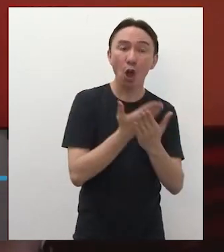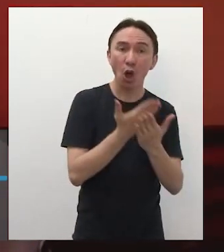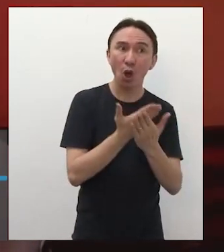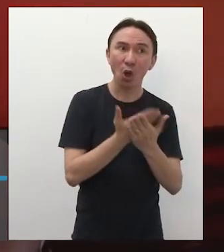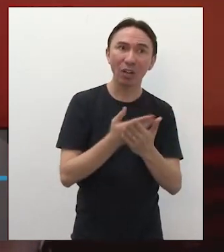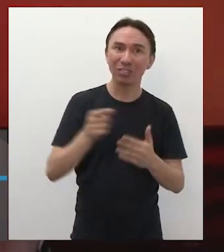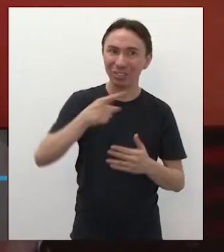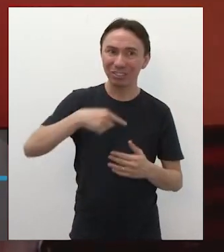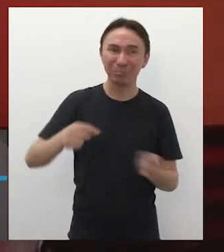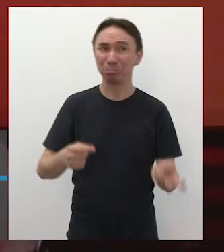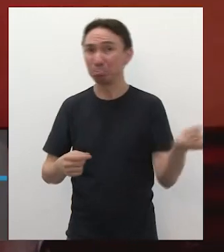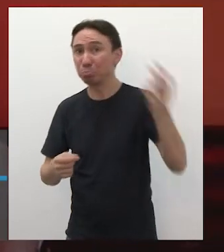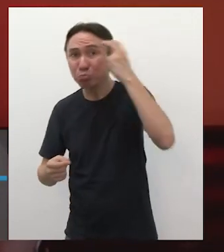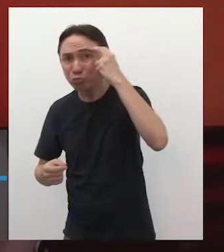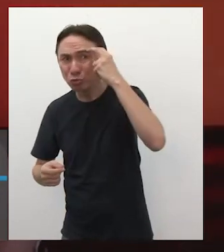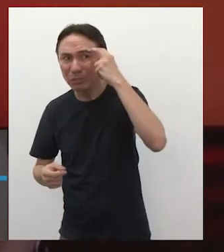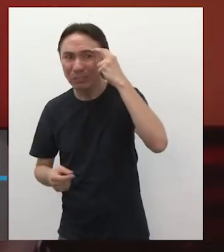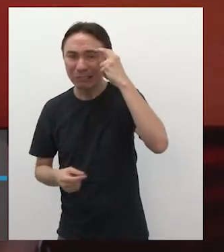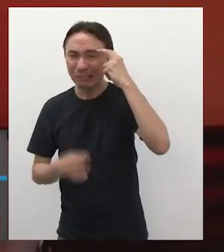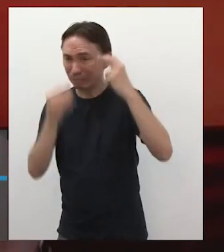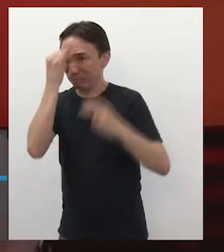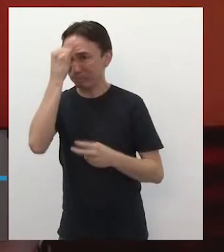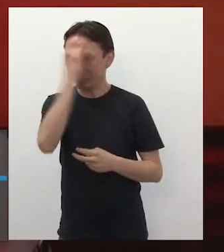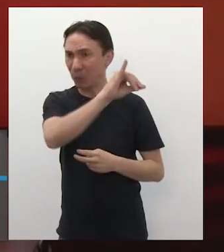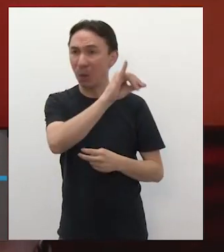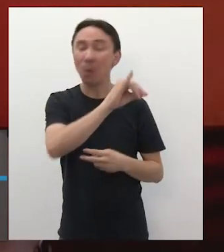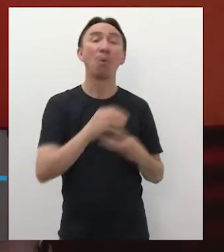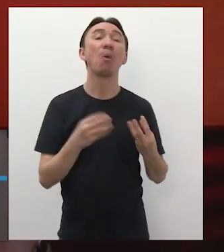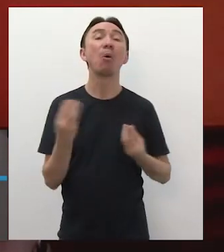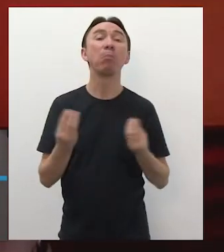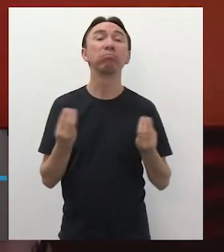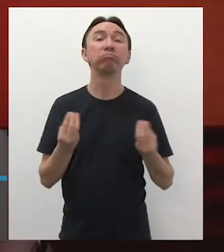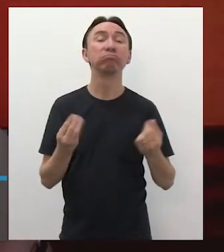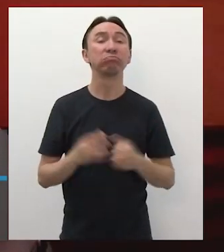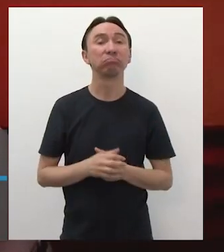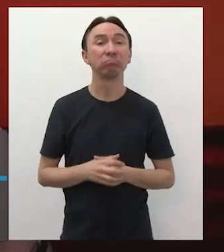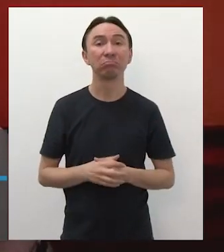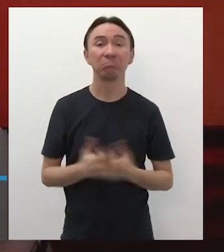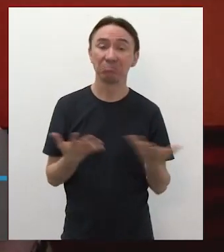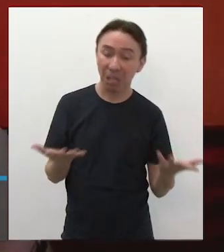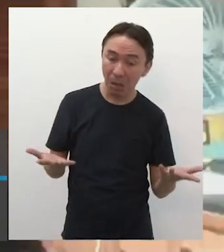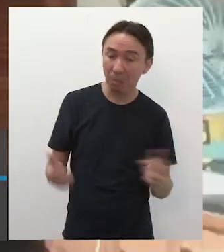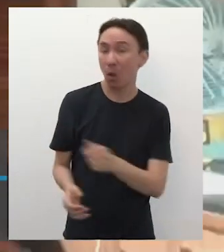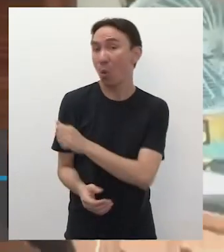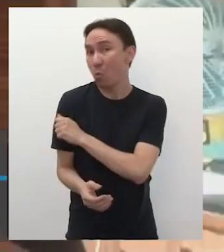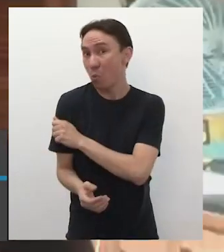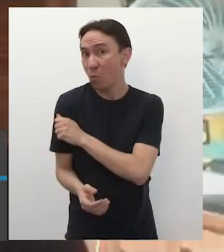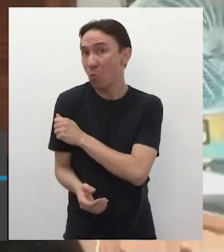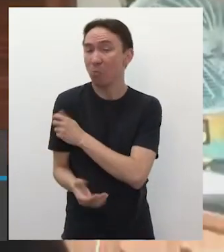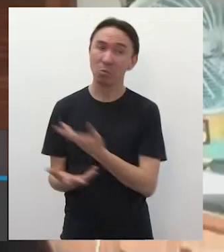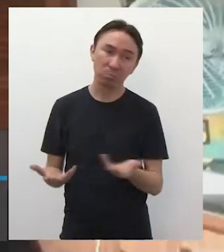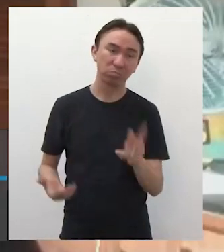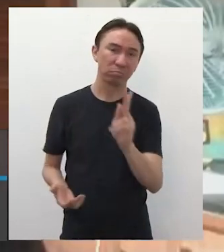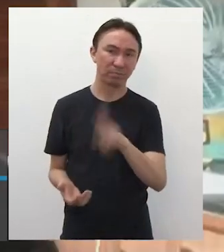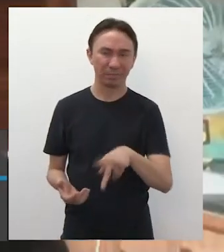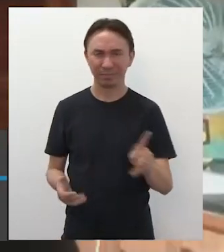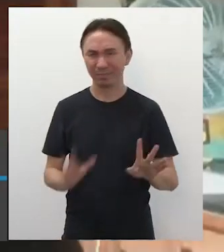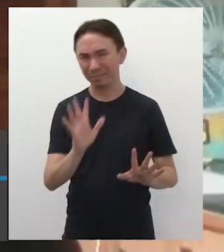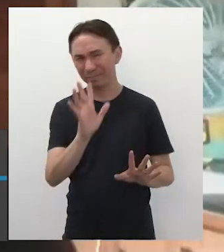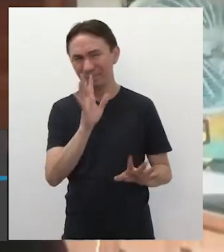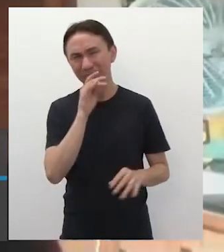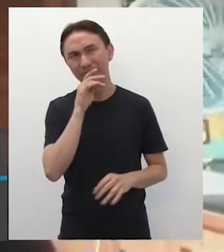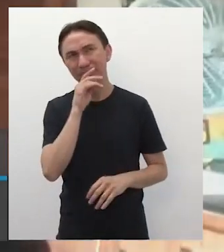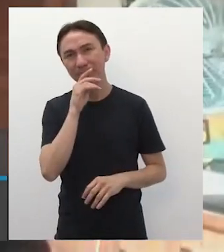entre os profissionais que estão lá dentro da escola. Será que... Então, eu vou ver se eu entendi a